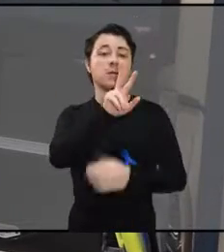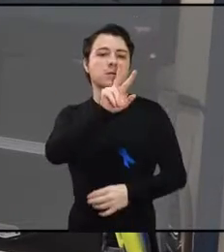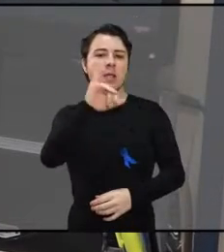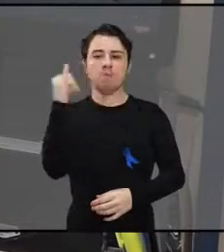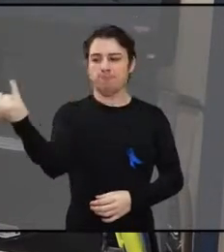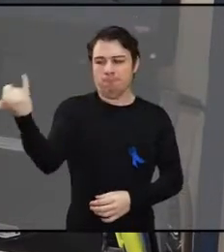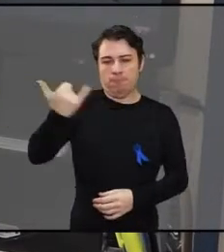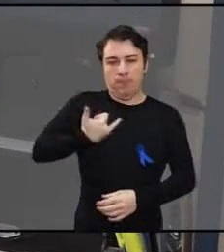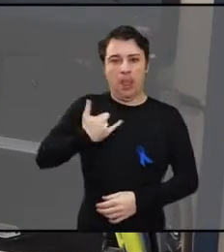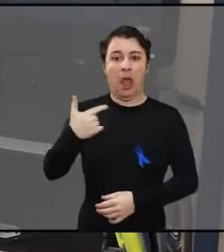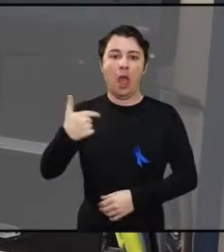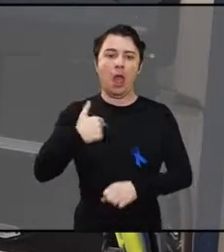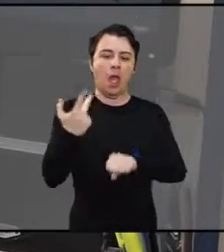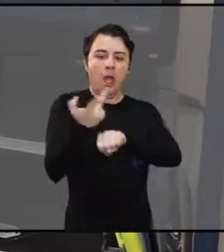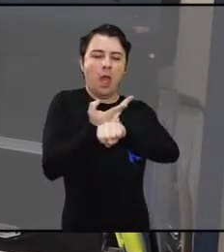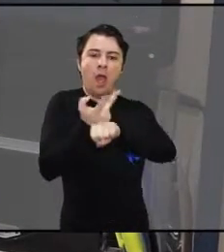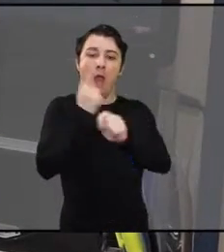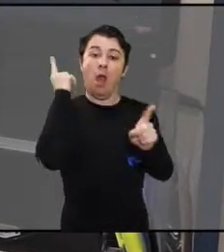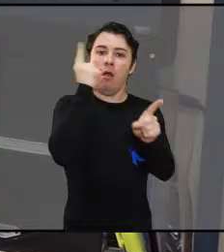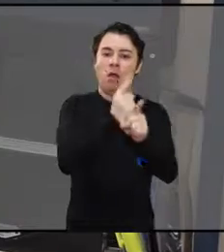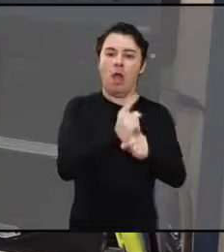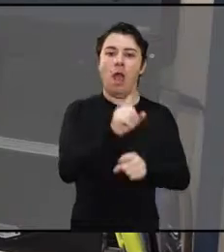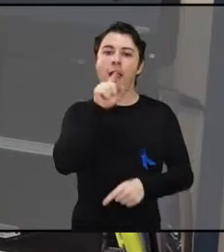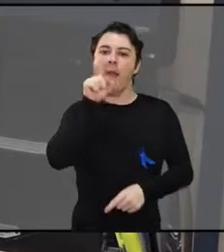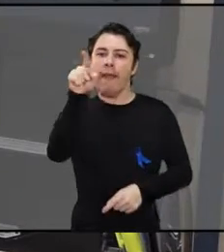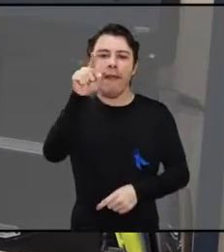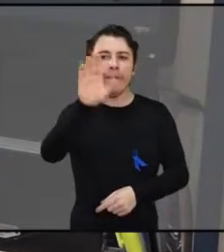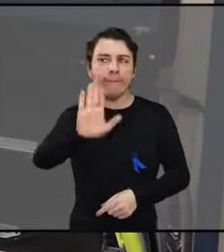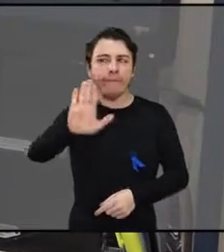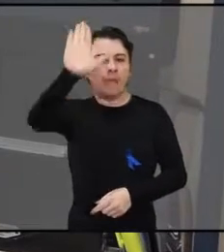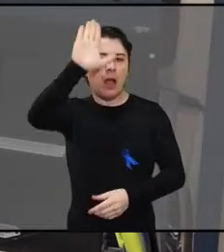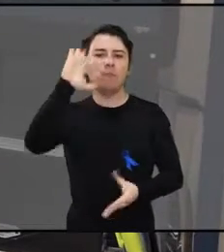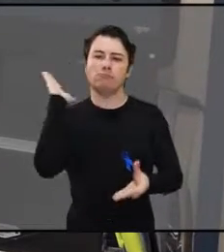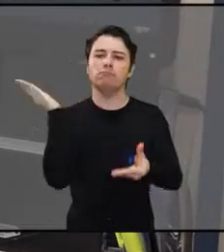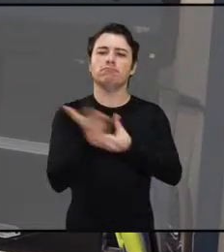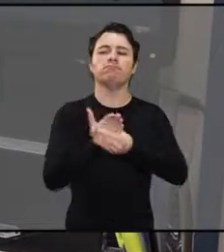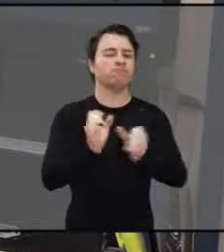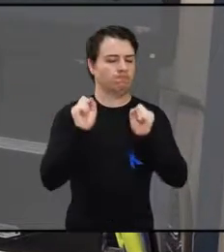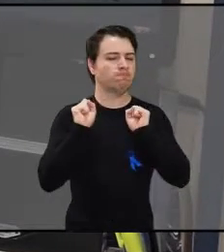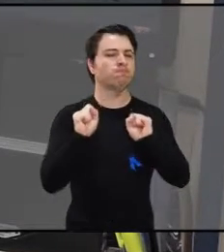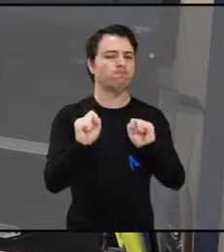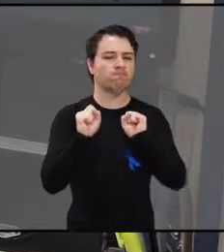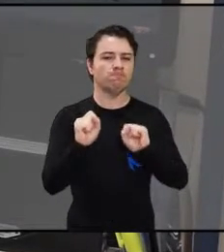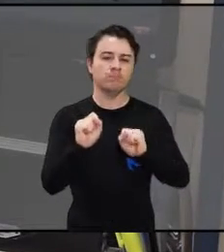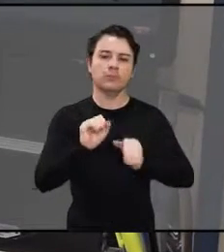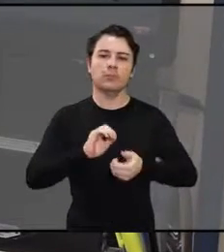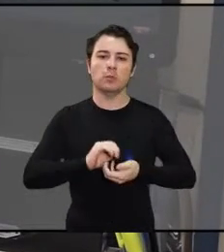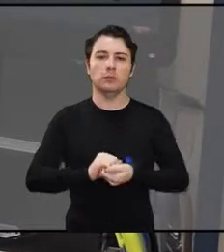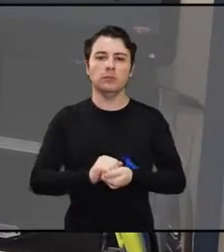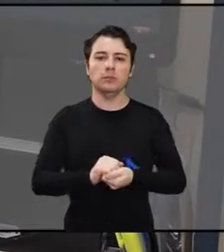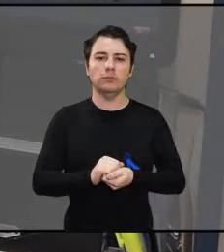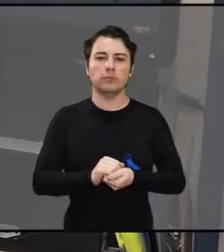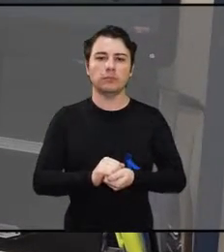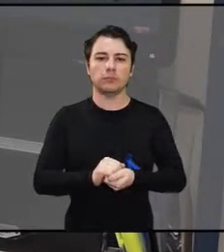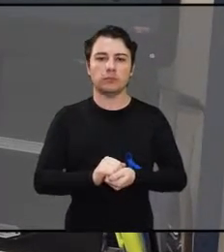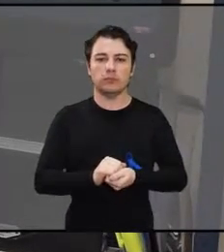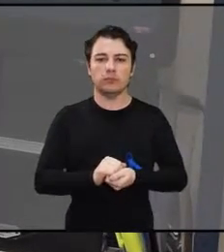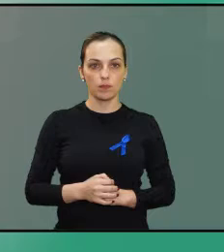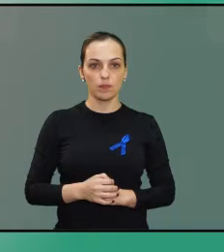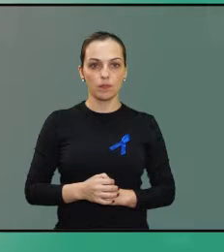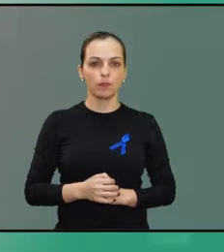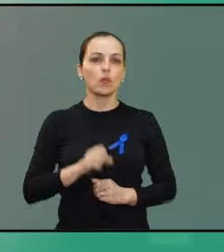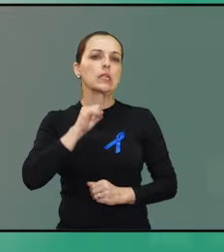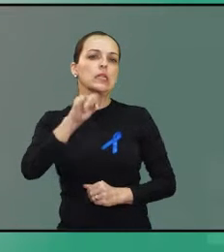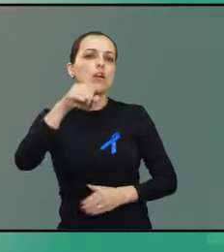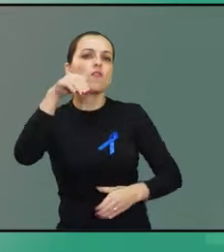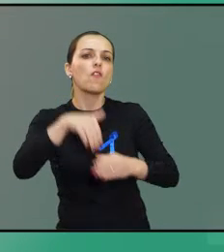estará de olho em relação a isso e se receber qualquer denúncia vai ser apurado e o candidato poderá sofrer as consequências